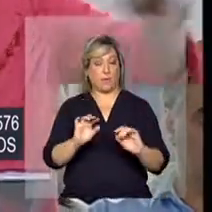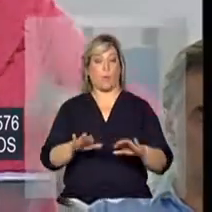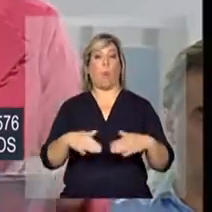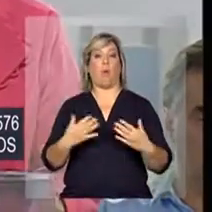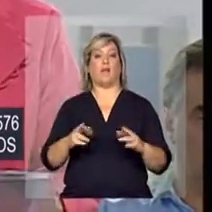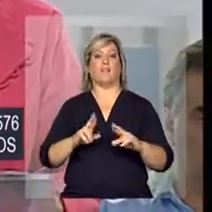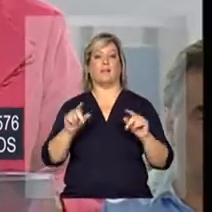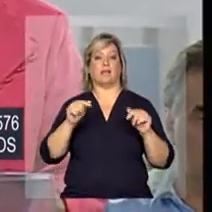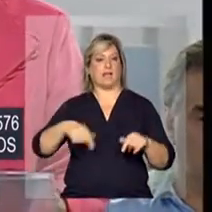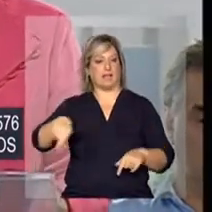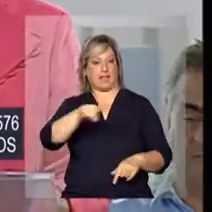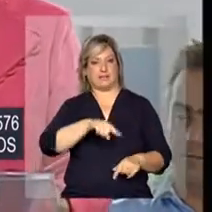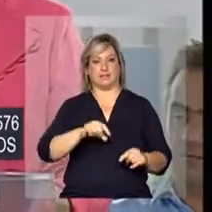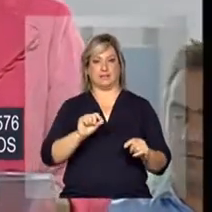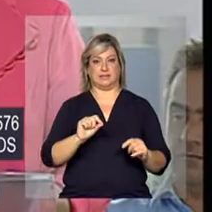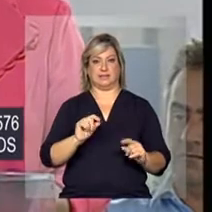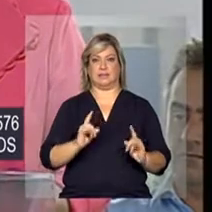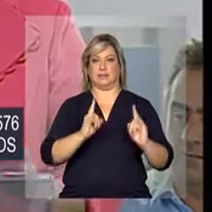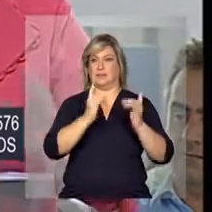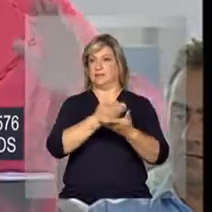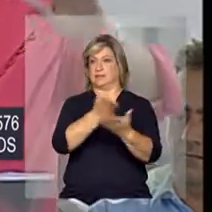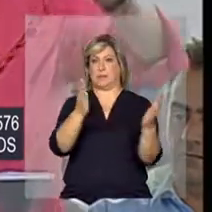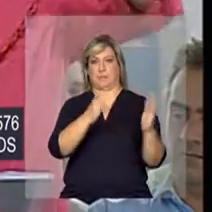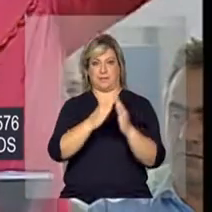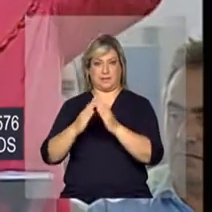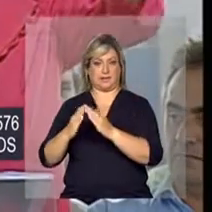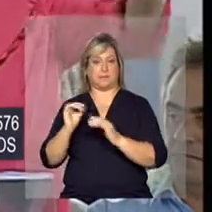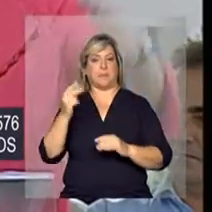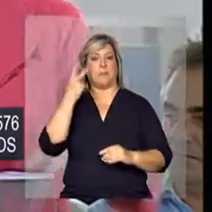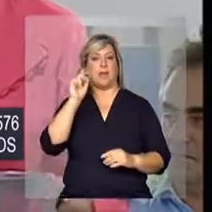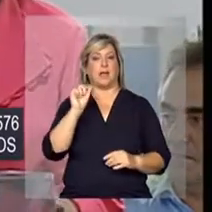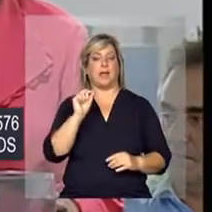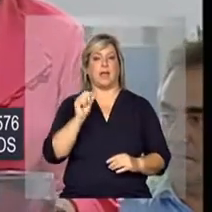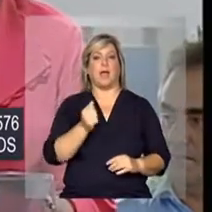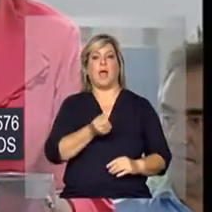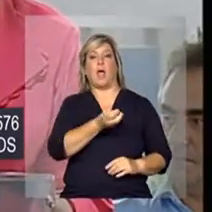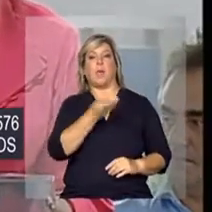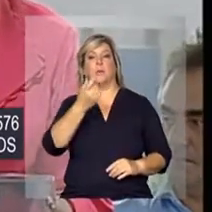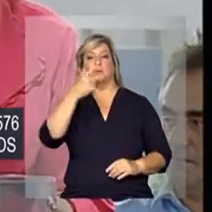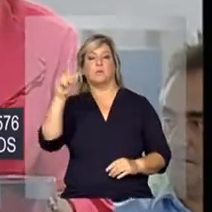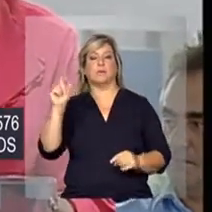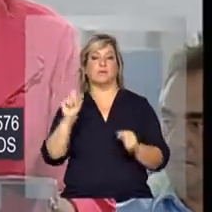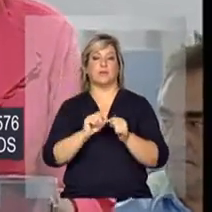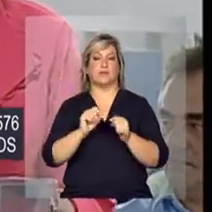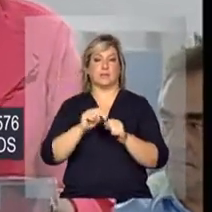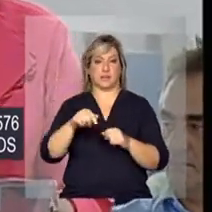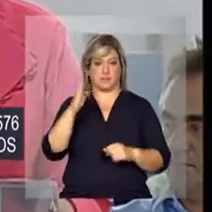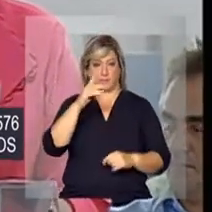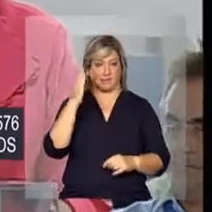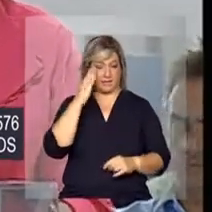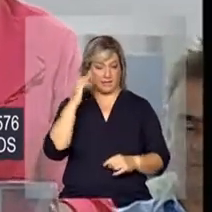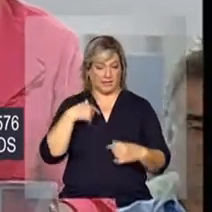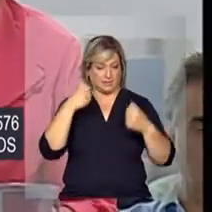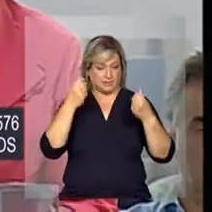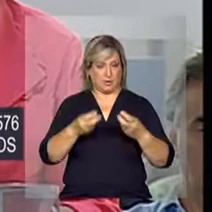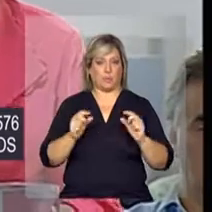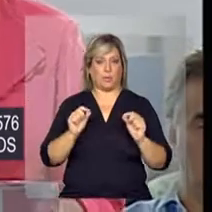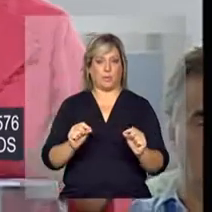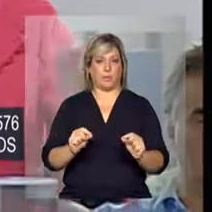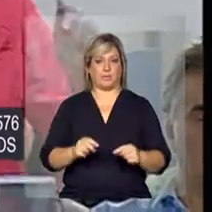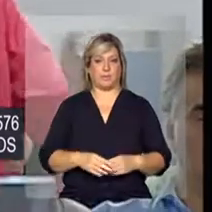dessas moradias para algumas outras que se fizeram no Brasil? Eu vou dizer para vocês qual